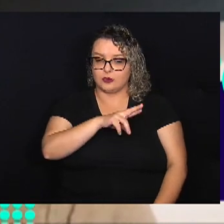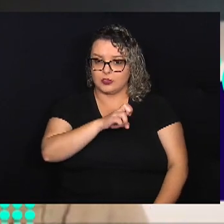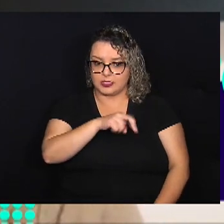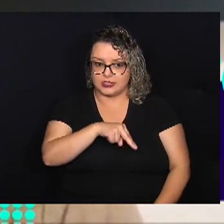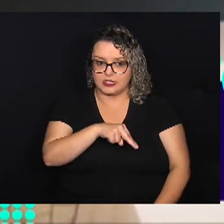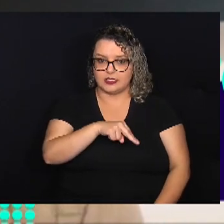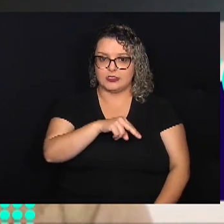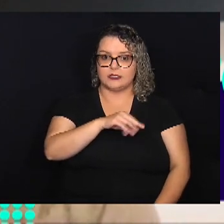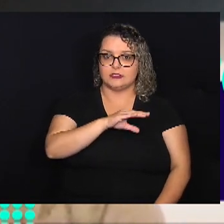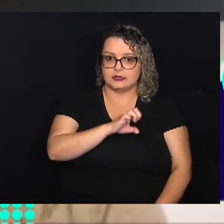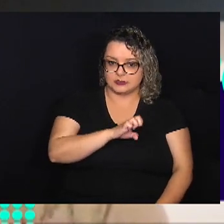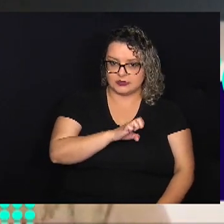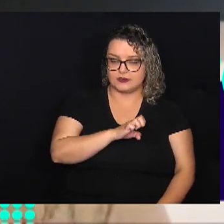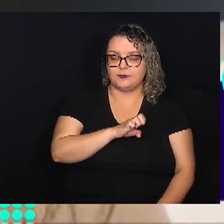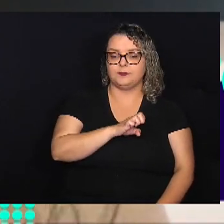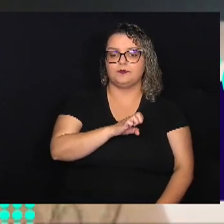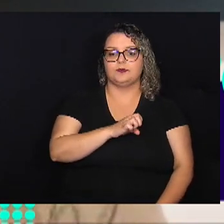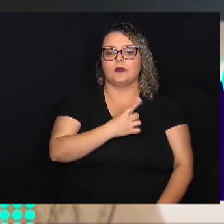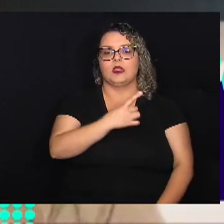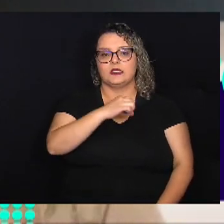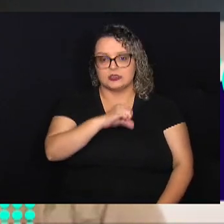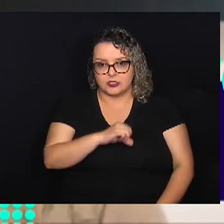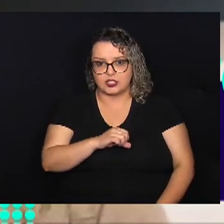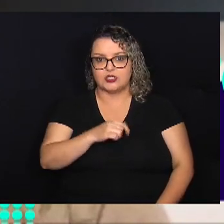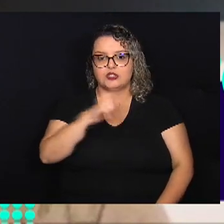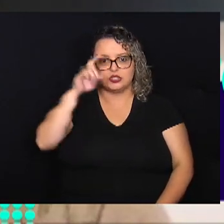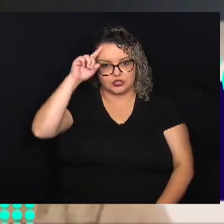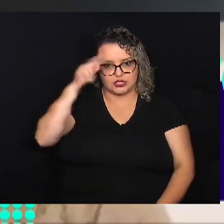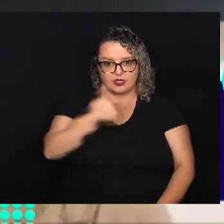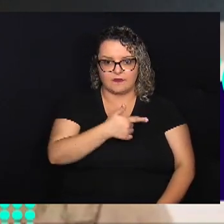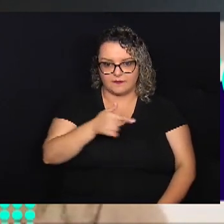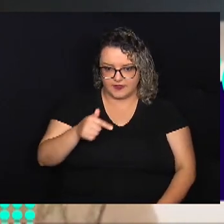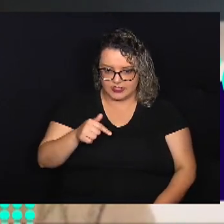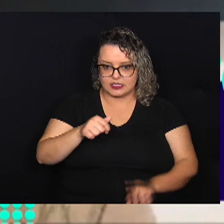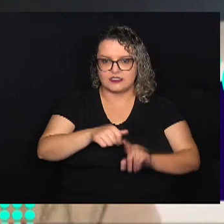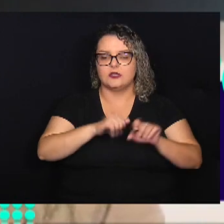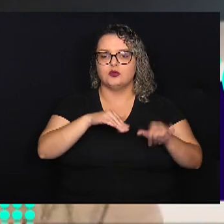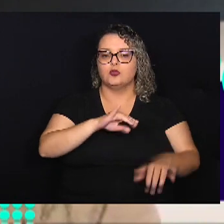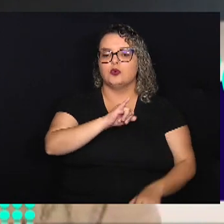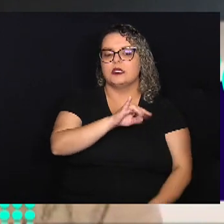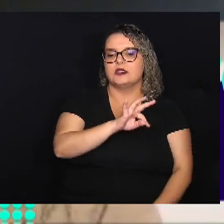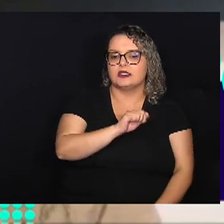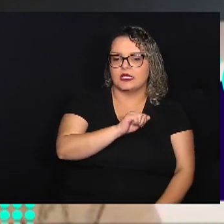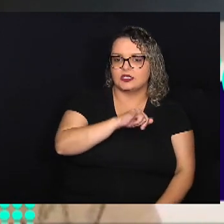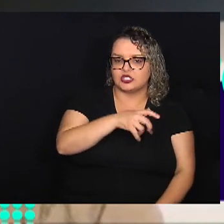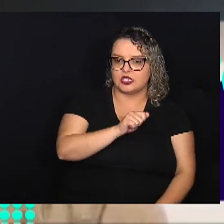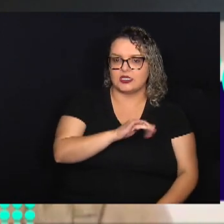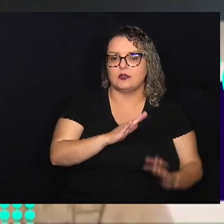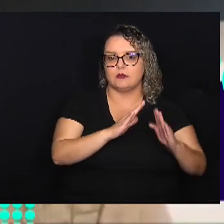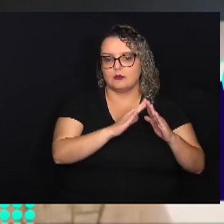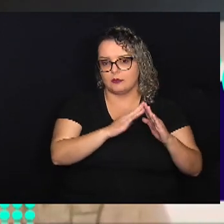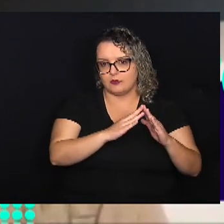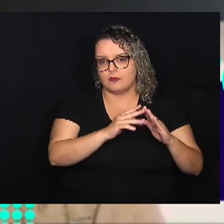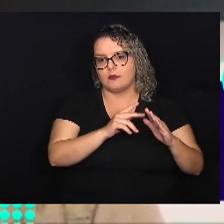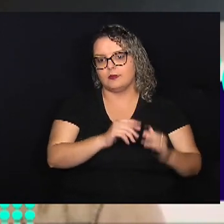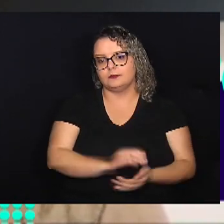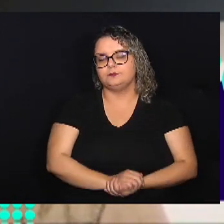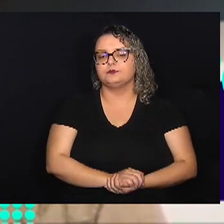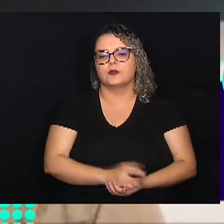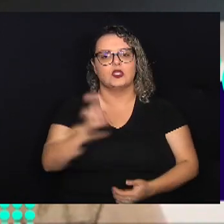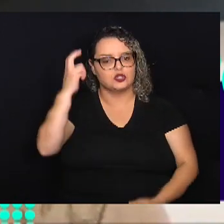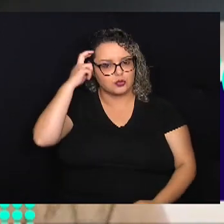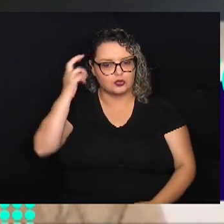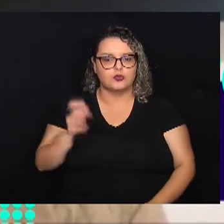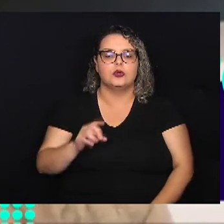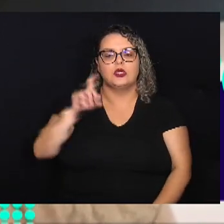horas. Dia 27 de setembro, na Casa de Cultura Parque Itajaí, com show às 15 horas. Dia 5